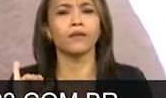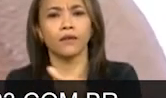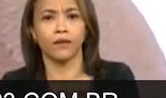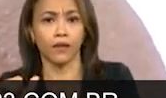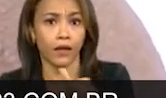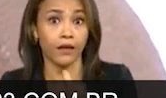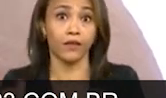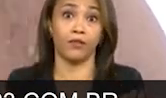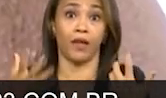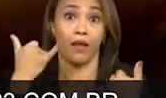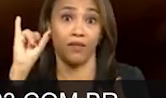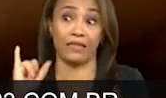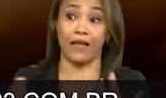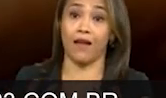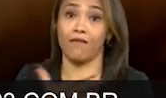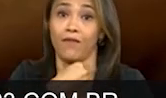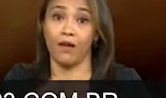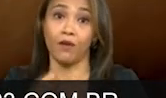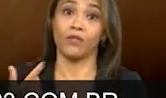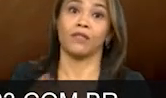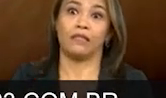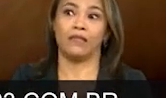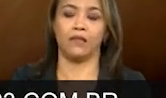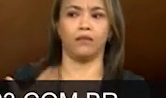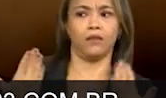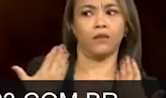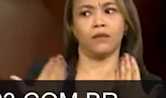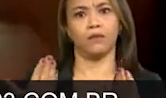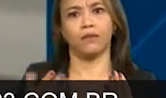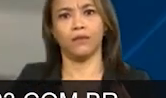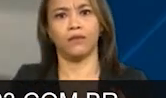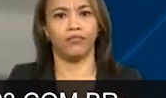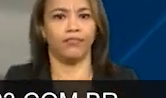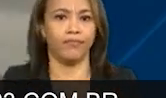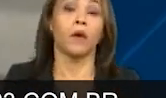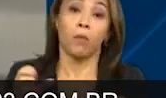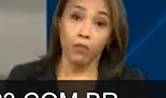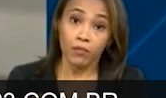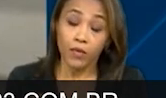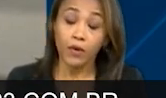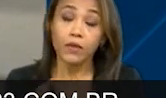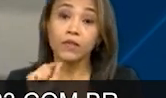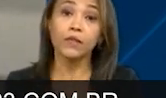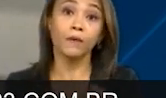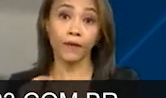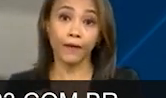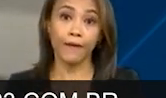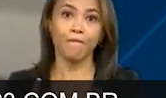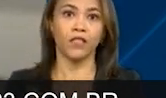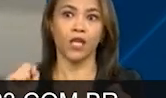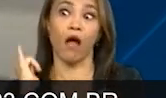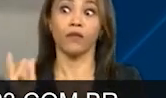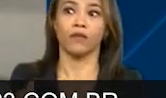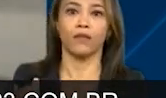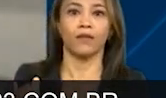contra Pânico para que essas operações feitas sobre extremaulência possa ter um caráter de